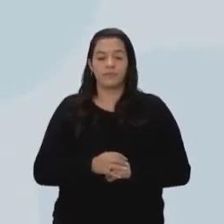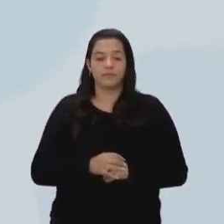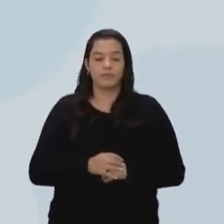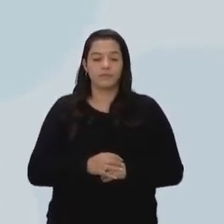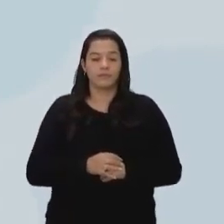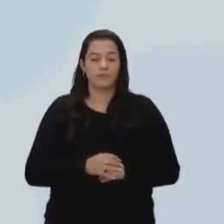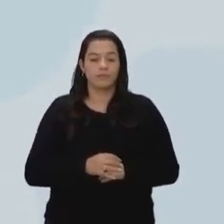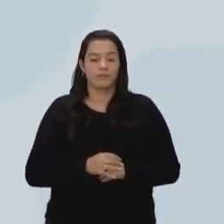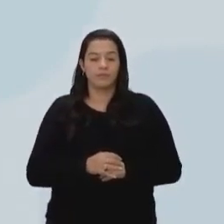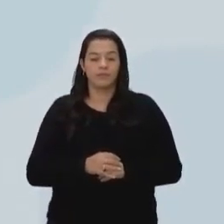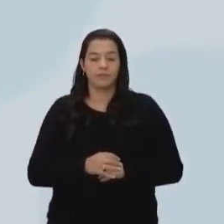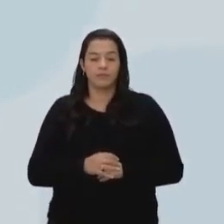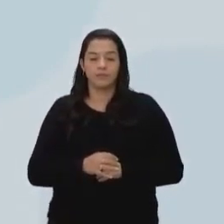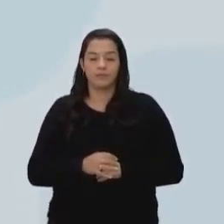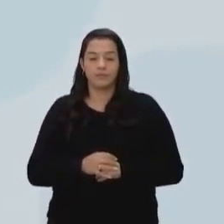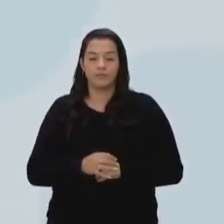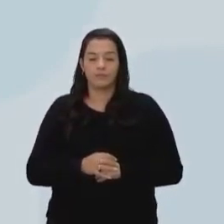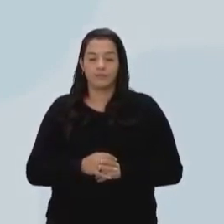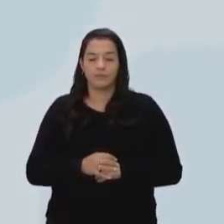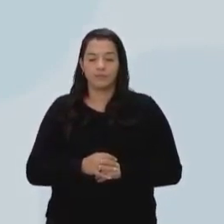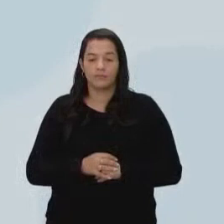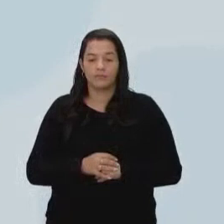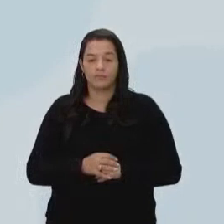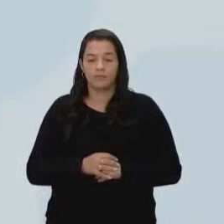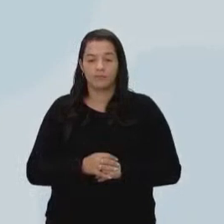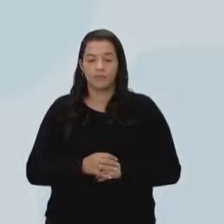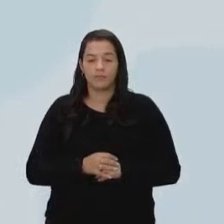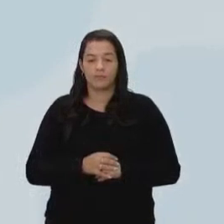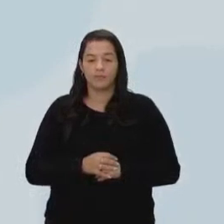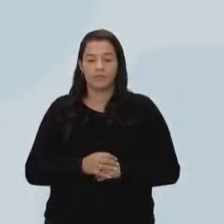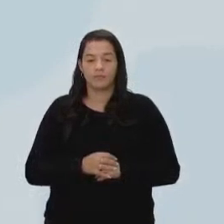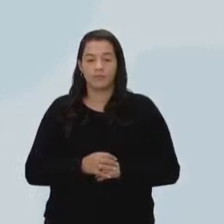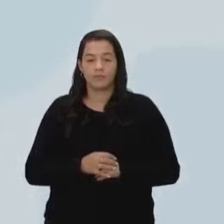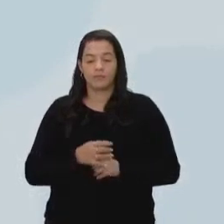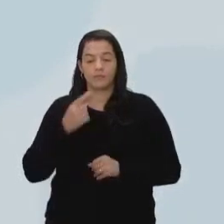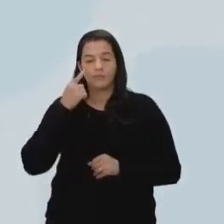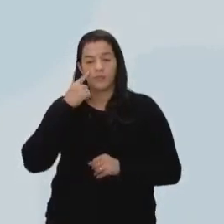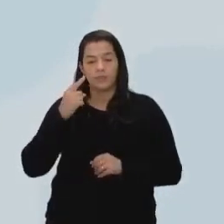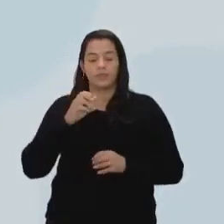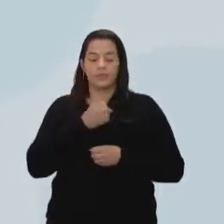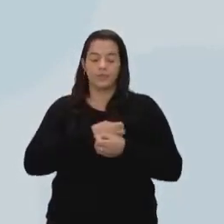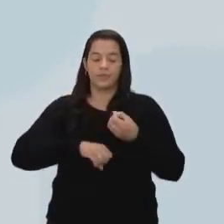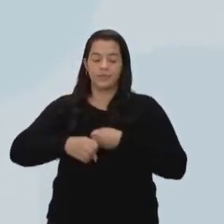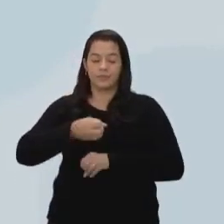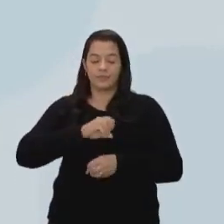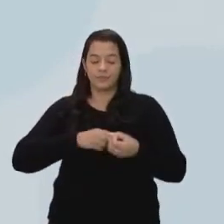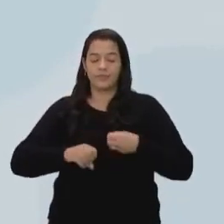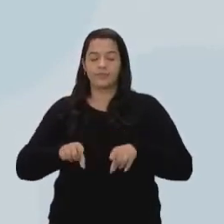aqui. Esse par de elétron representado aqui. E, logicamente, o átomo de cálcio